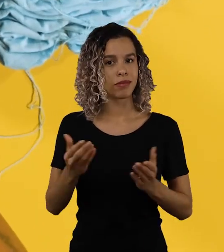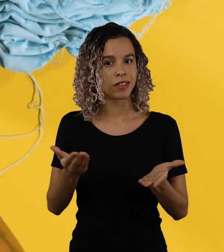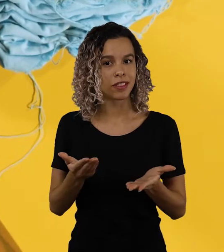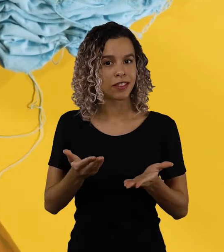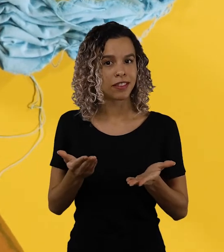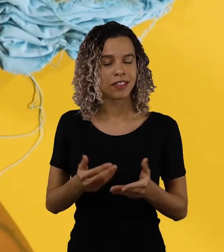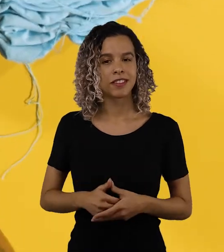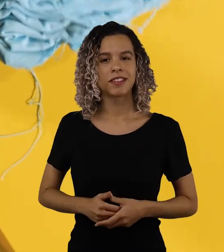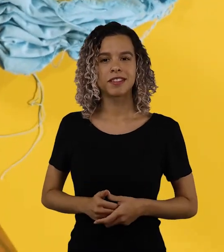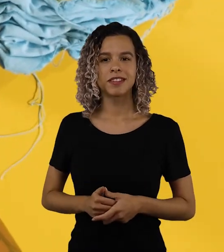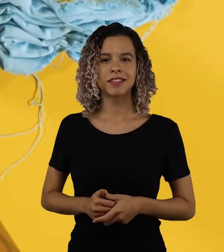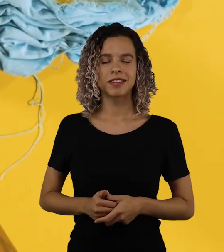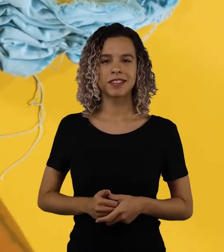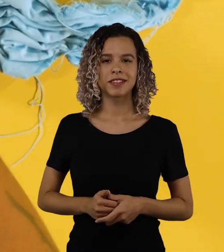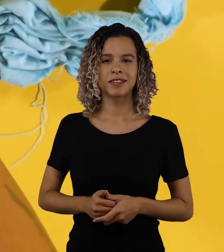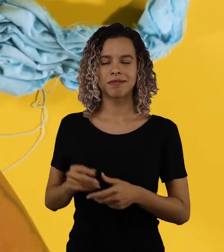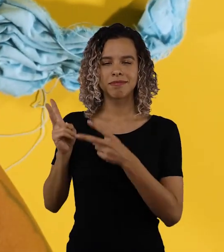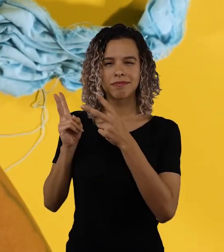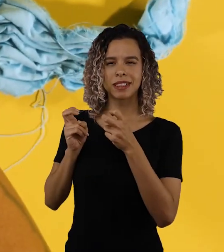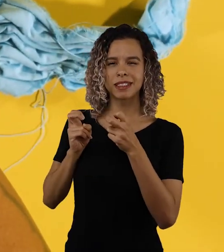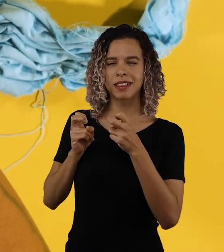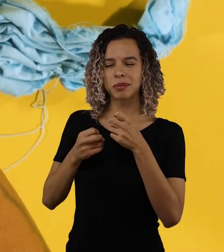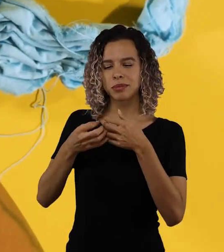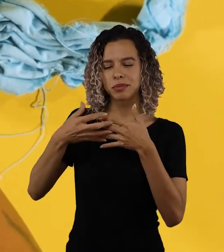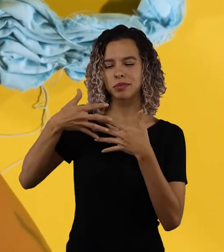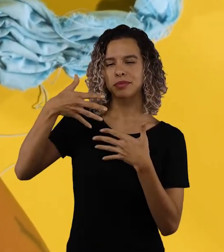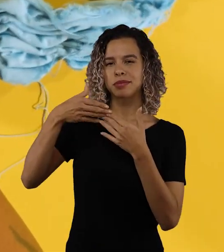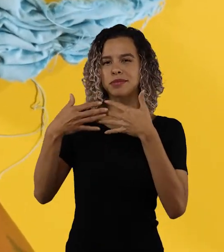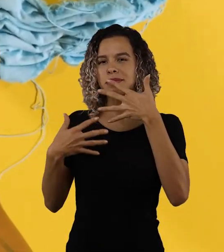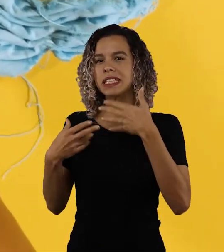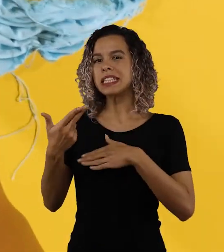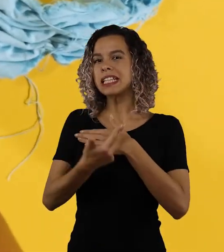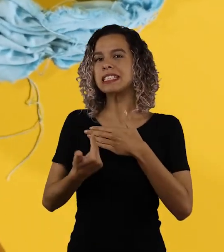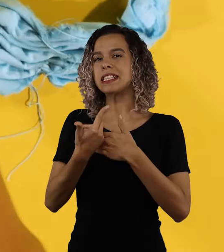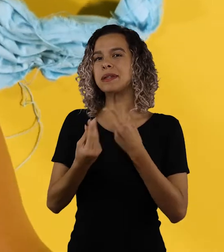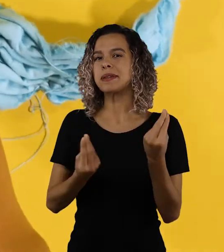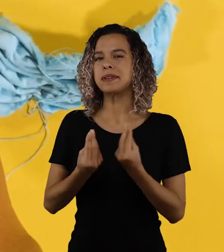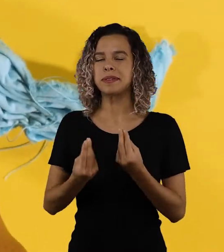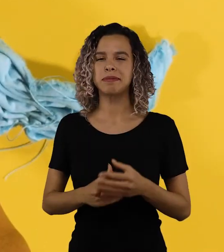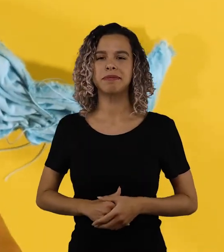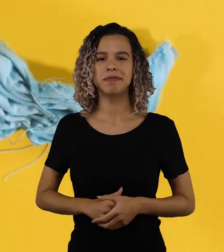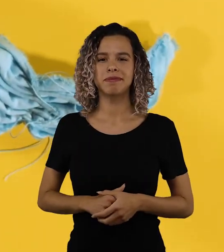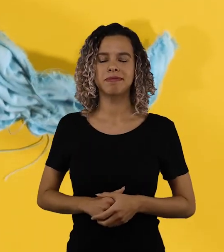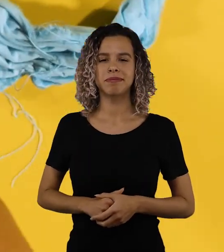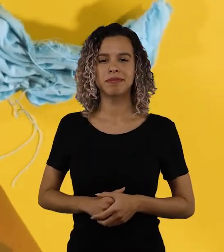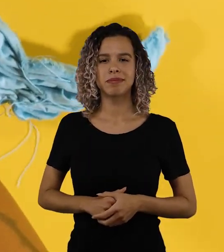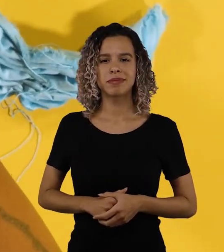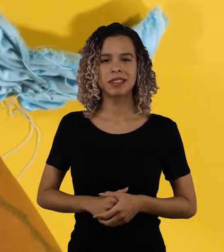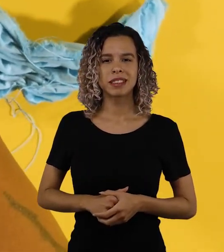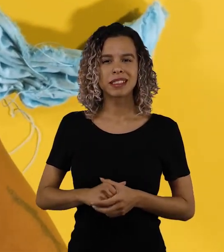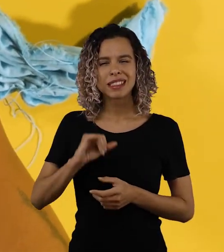nesse momento, a estampa começa a ser revelada. Se ainda restarem